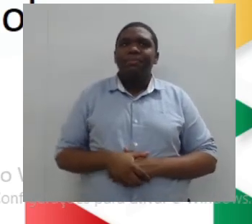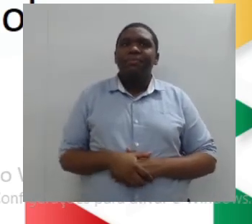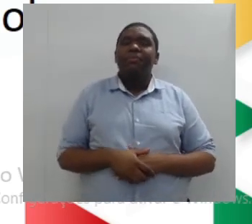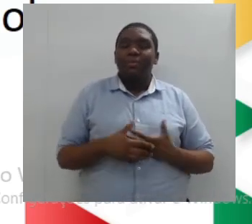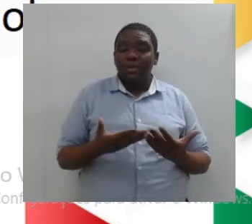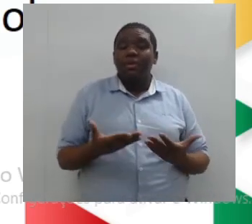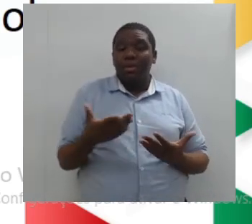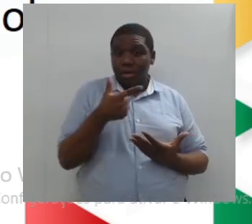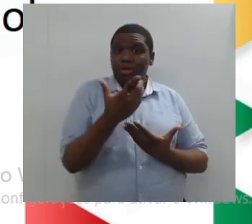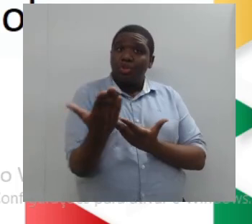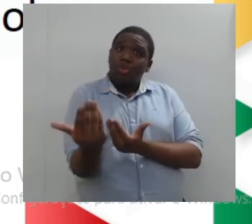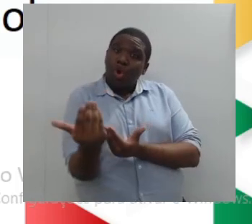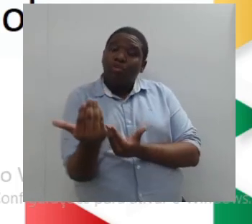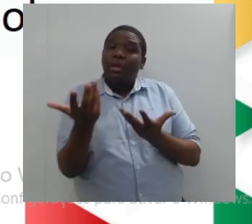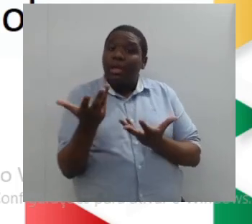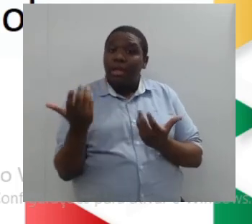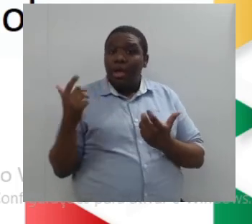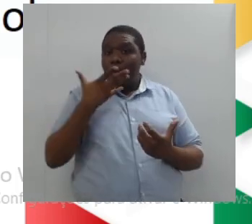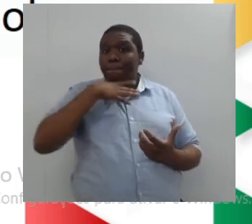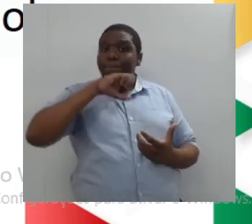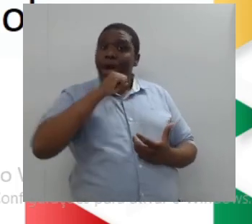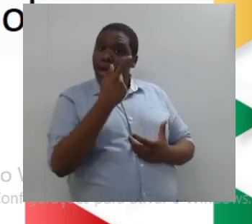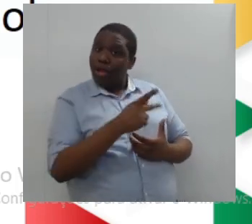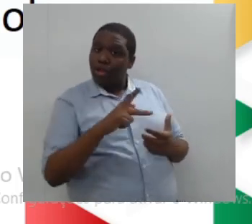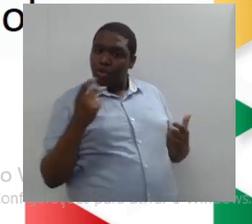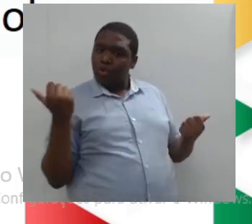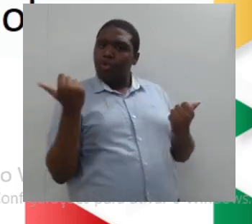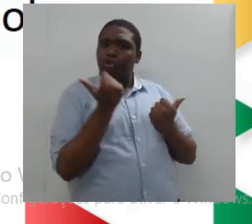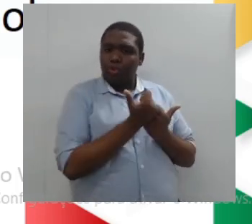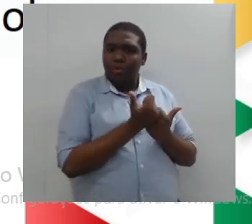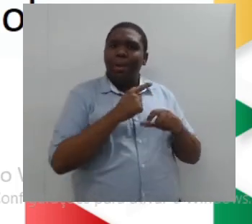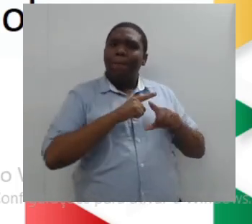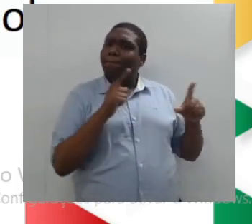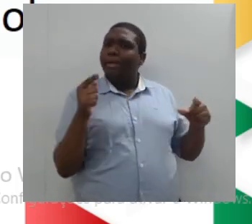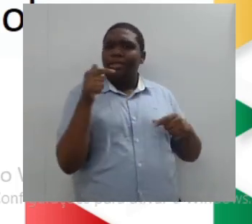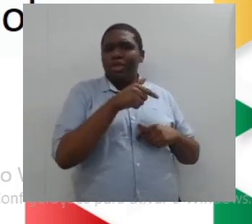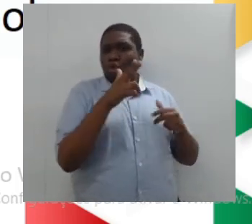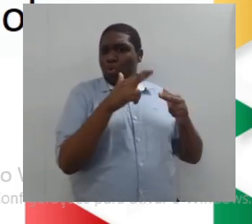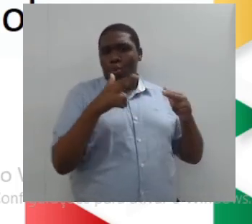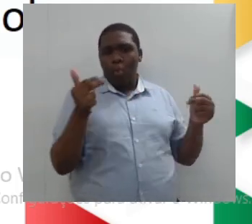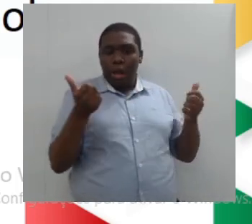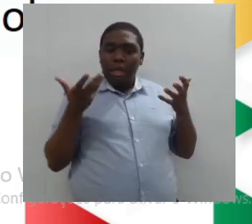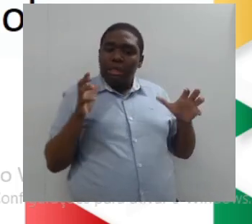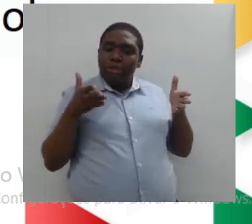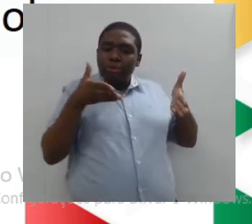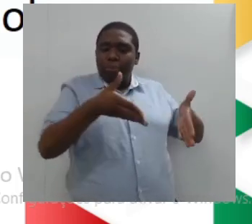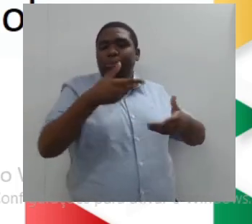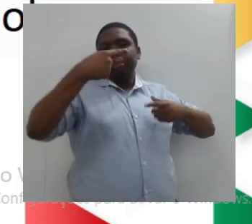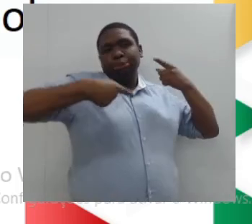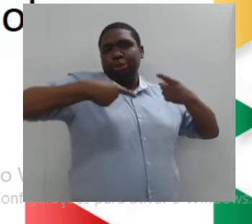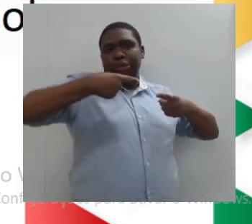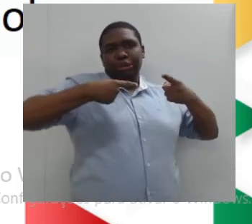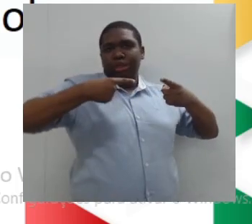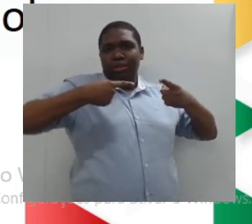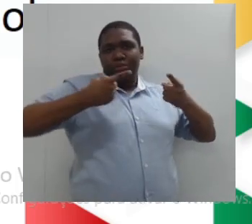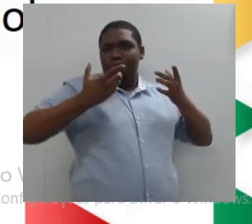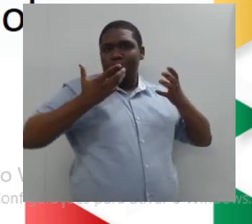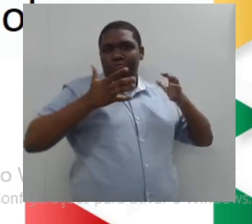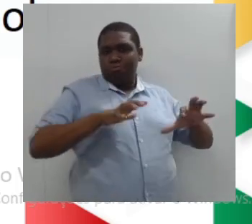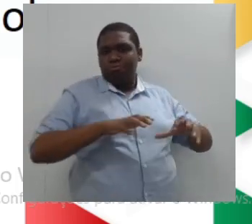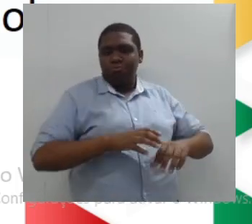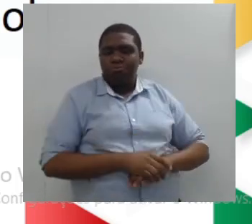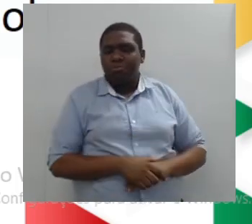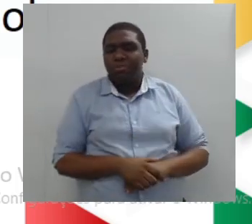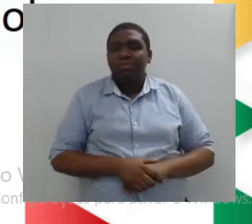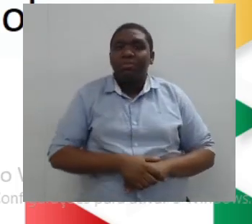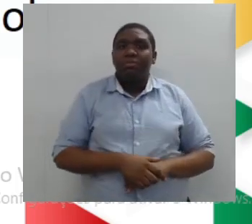a posição de seu pai, mas Baha'u'lláh nunca teve inclinações a esses assuntos ligados à